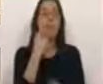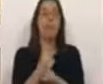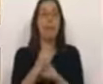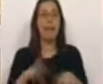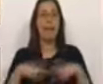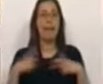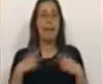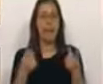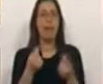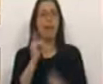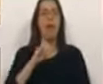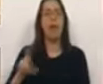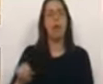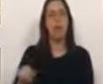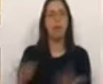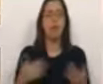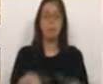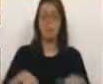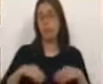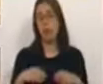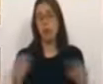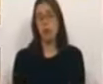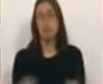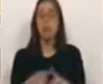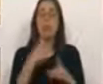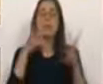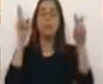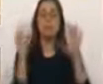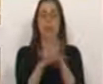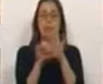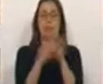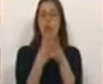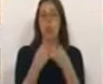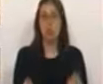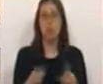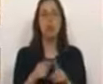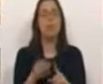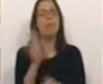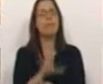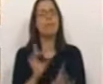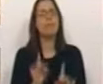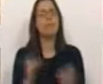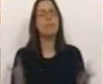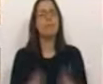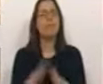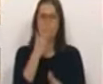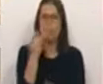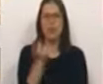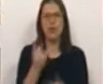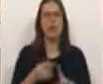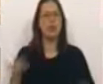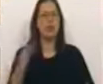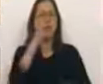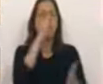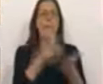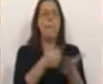essa riqueza fosse desbaratada e assumir, através do chamado Fundo de Resolução, que é uma forma de fingir que não é o